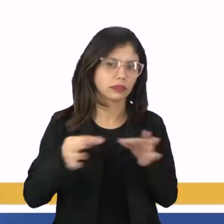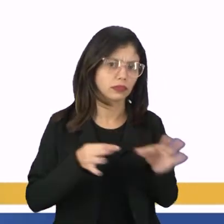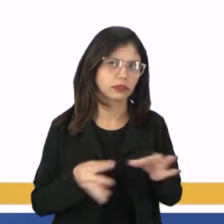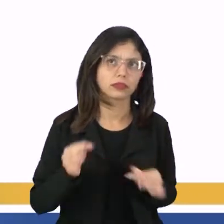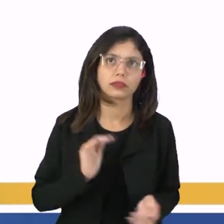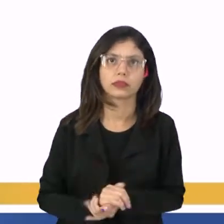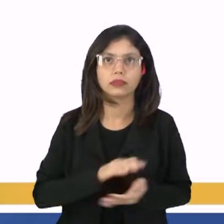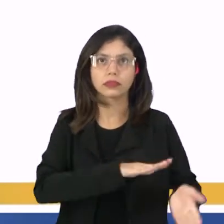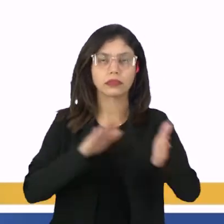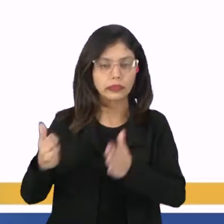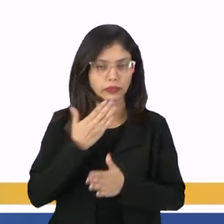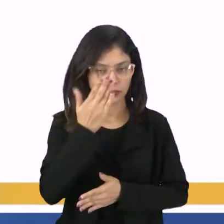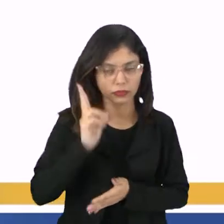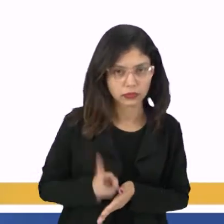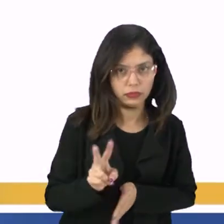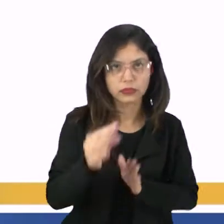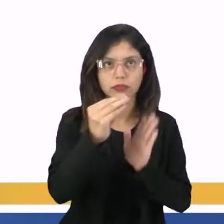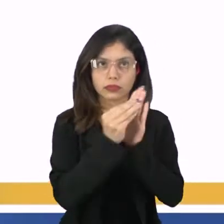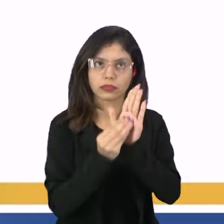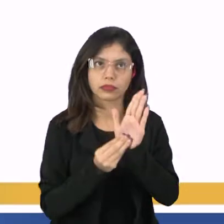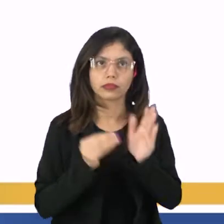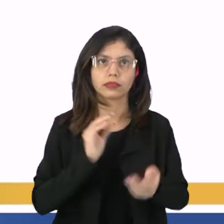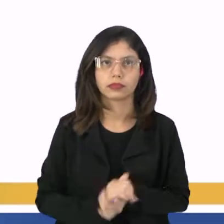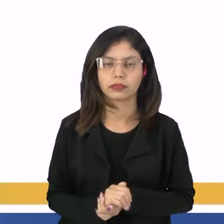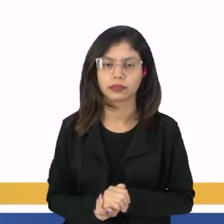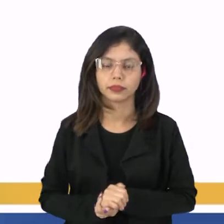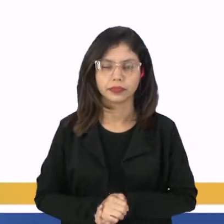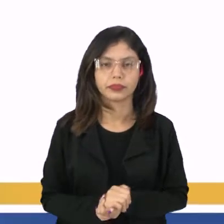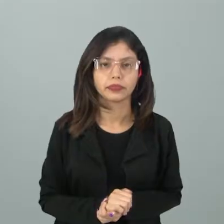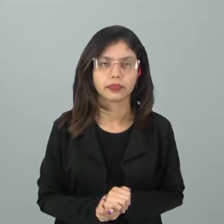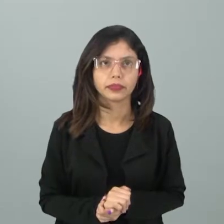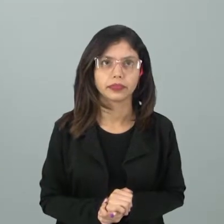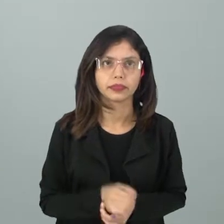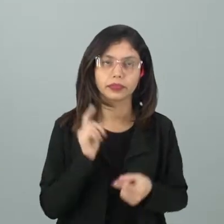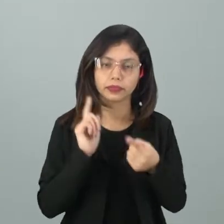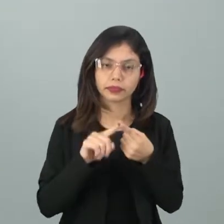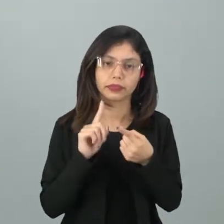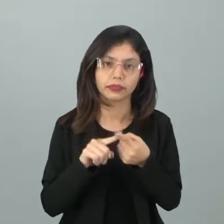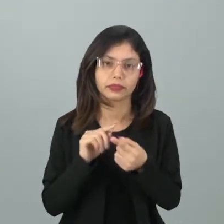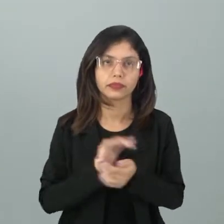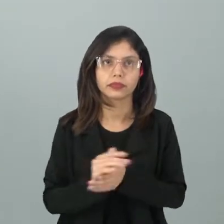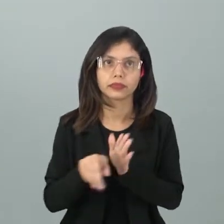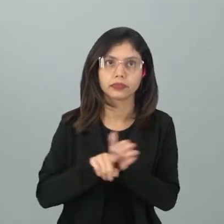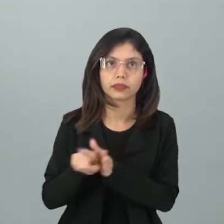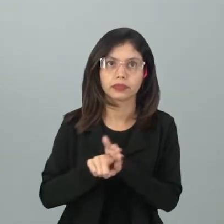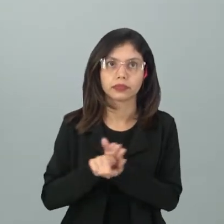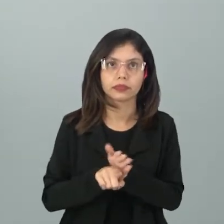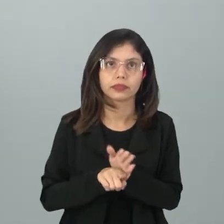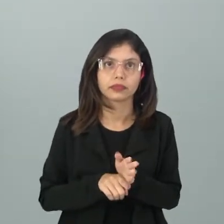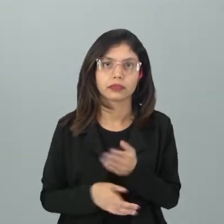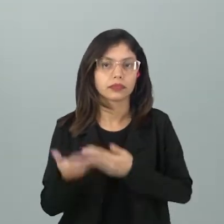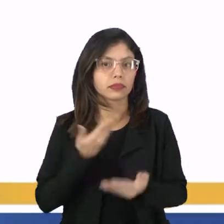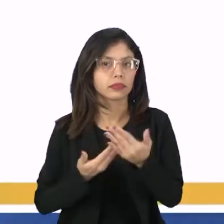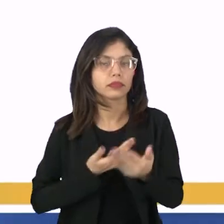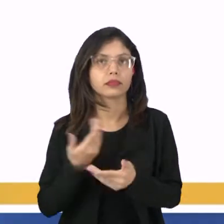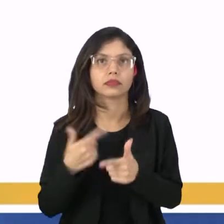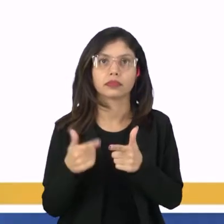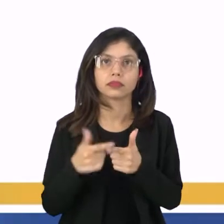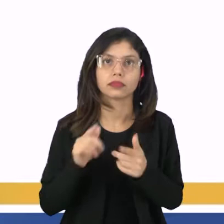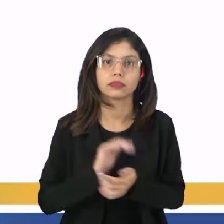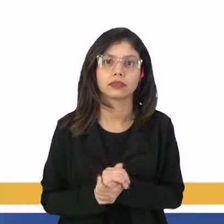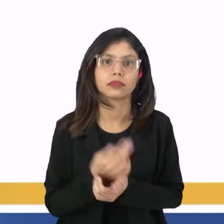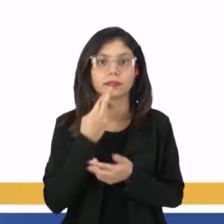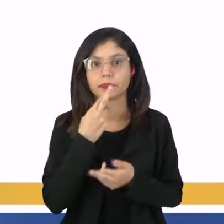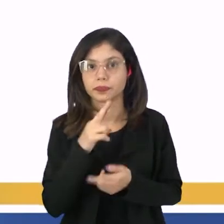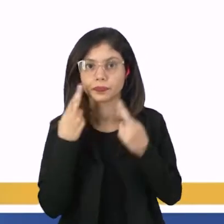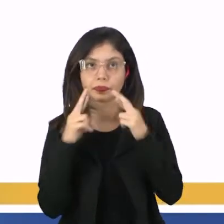feito um planejamento e seguir alguns passos. Vamos lá observar alguns desses passos. Pesquisar e se inteirar do problema que será